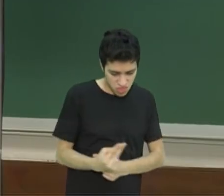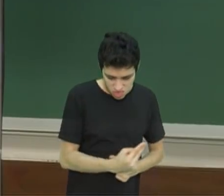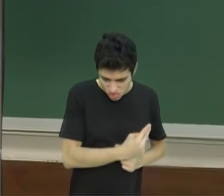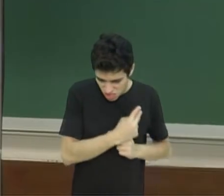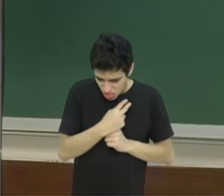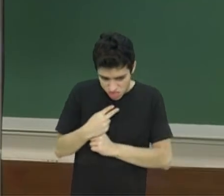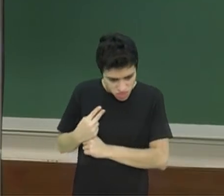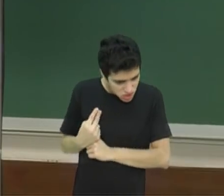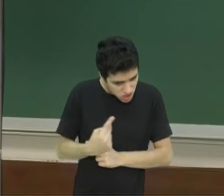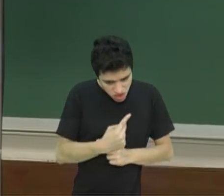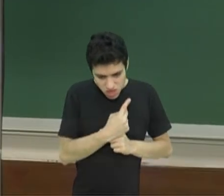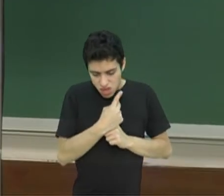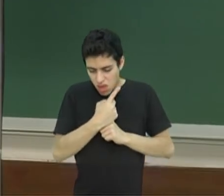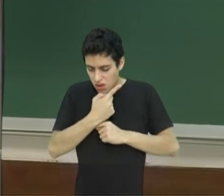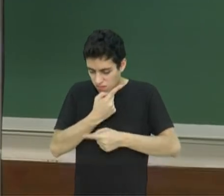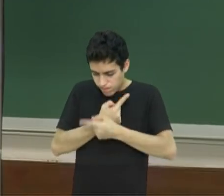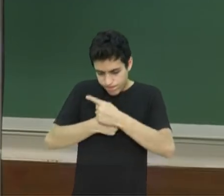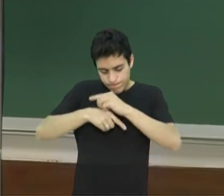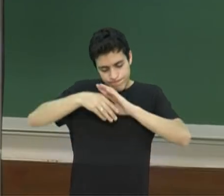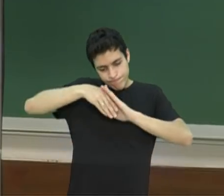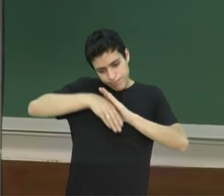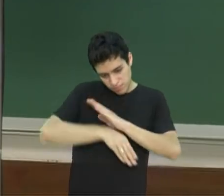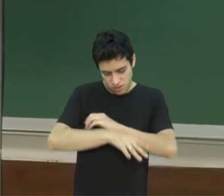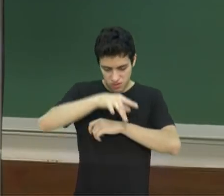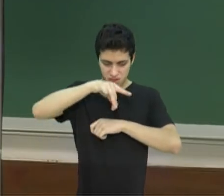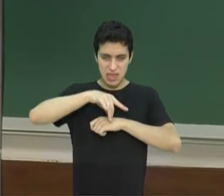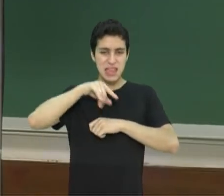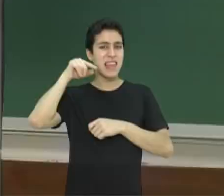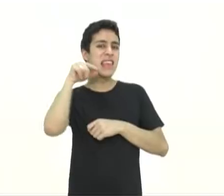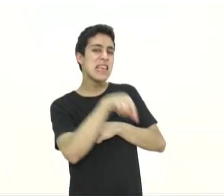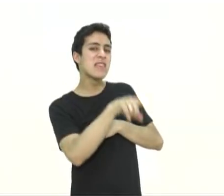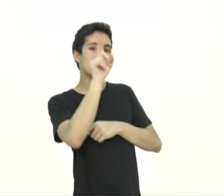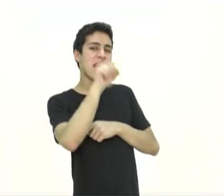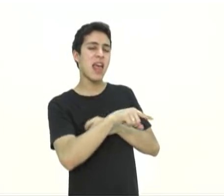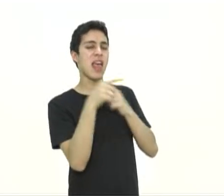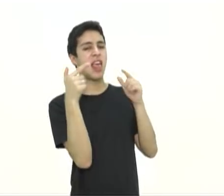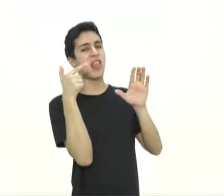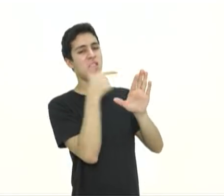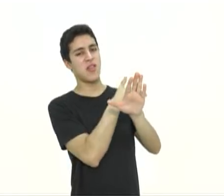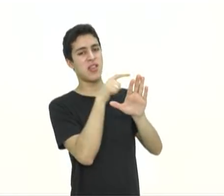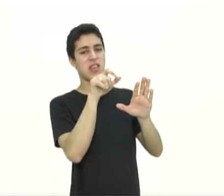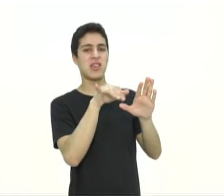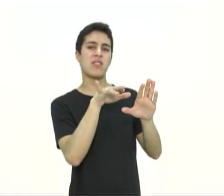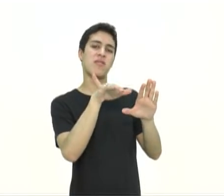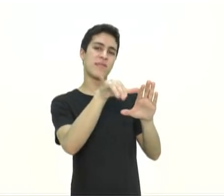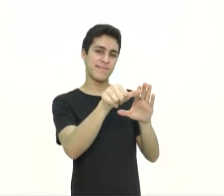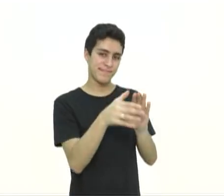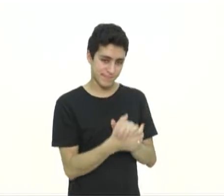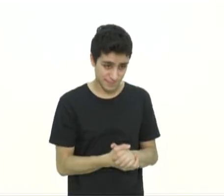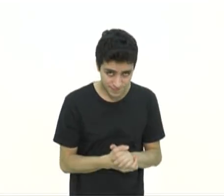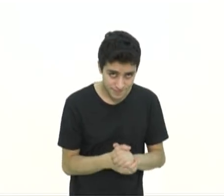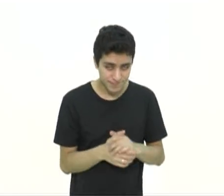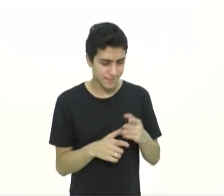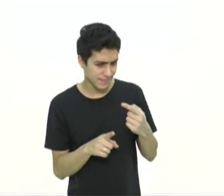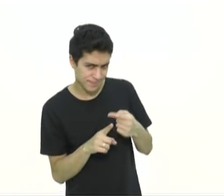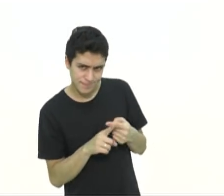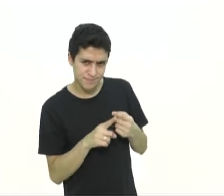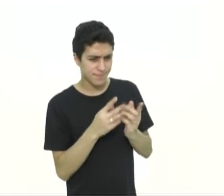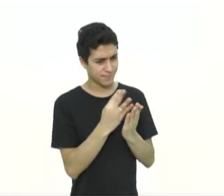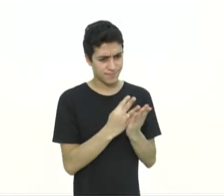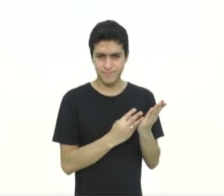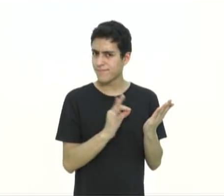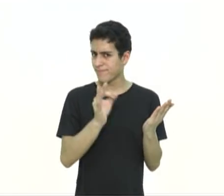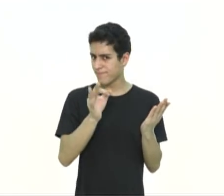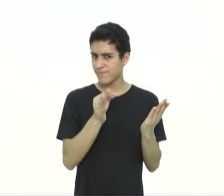fica doente. Aí está a ironia. Então, o texto é irônico porque depois de realizar tantas